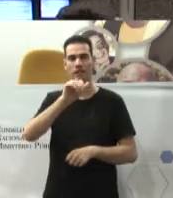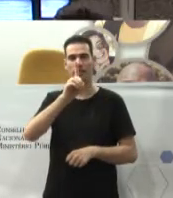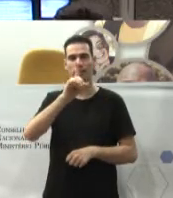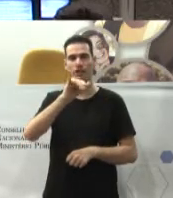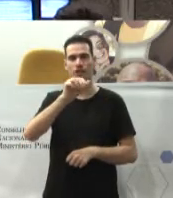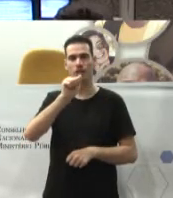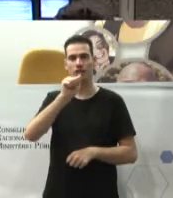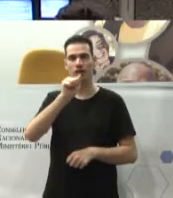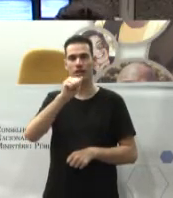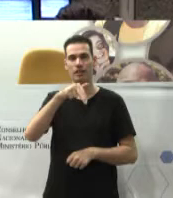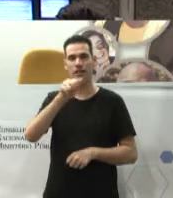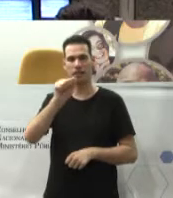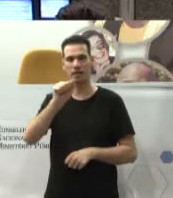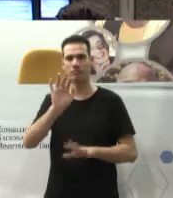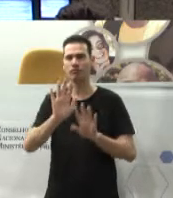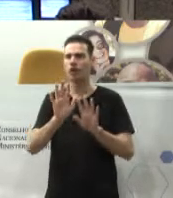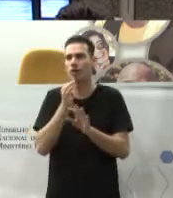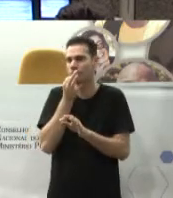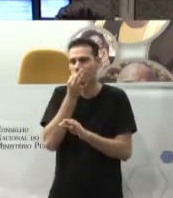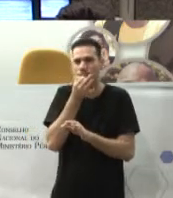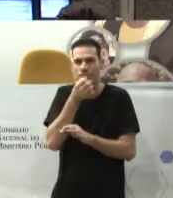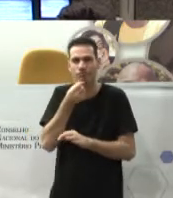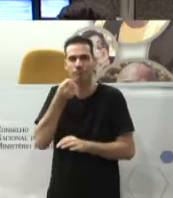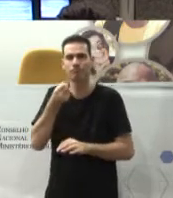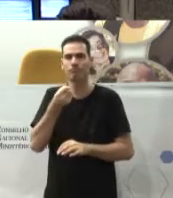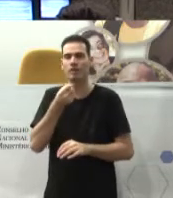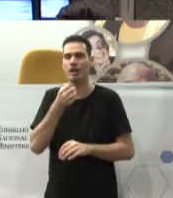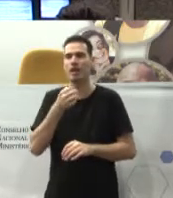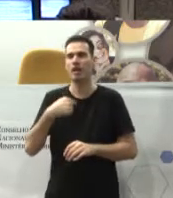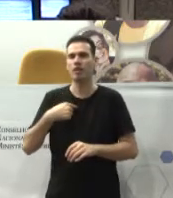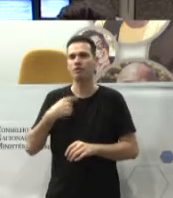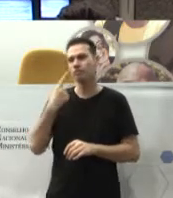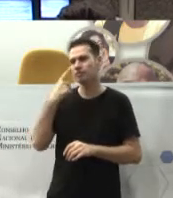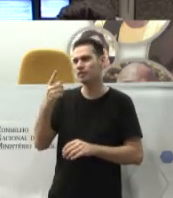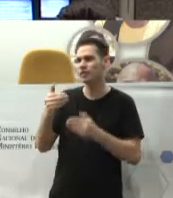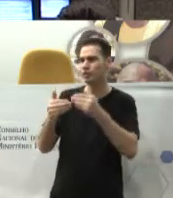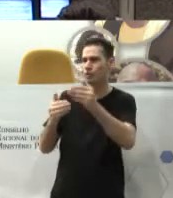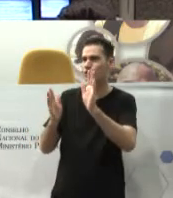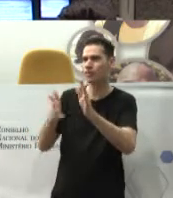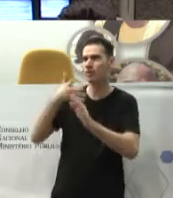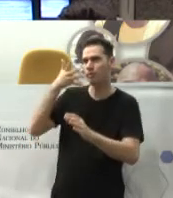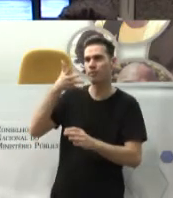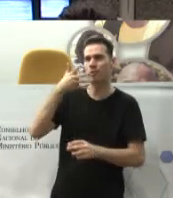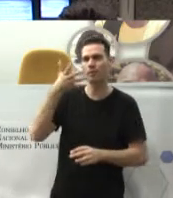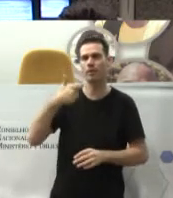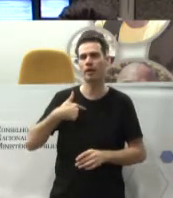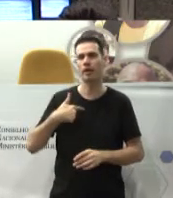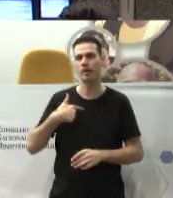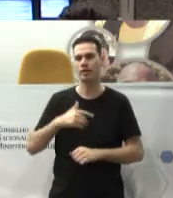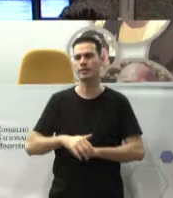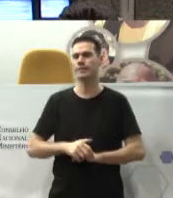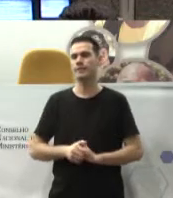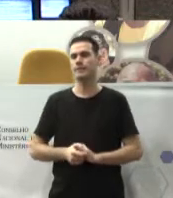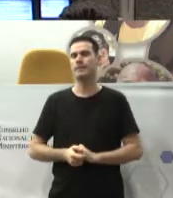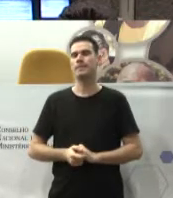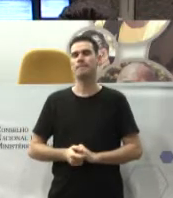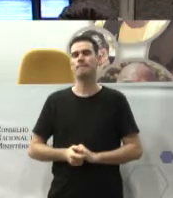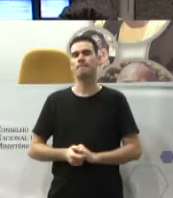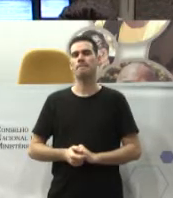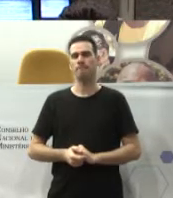Eu queria só fazer um comentário, que logo no início eu já havia colocado de que, apesar